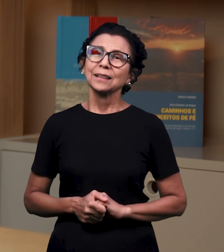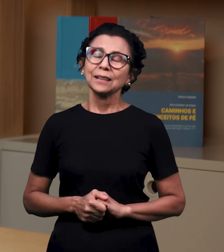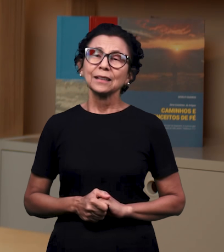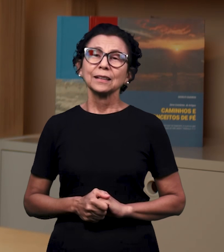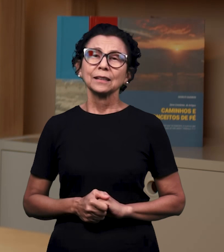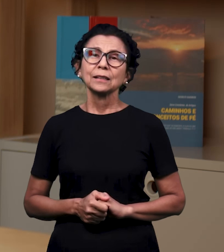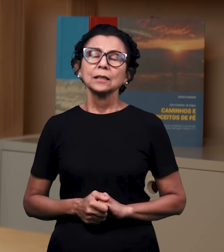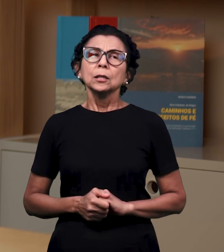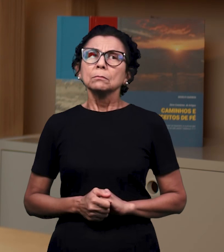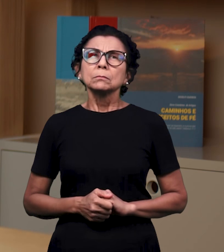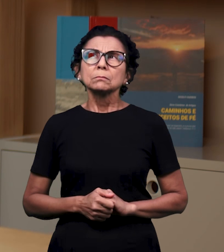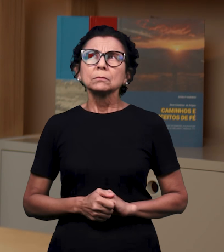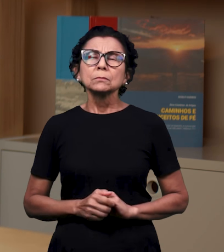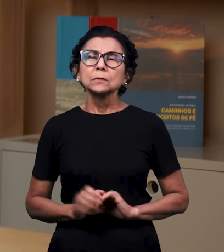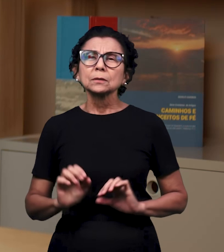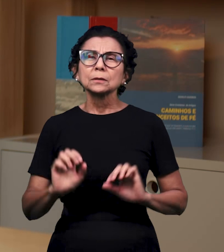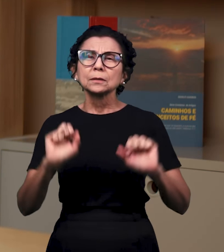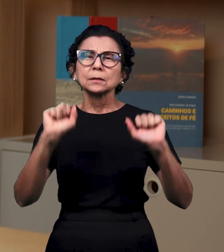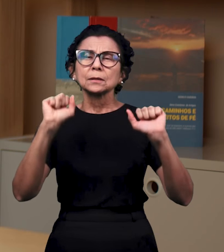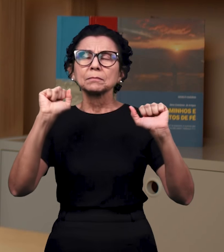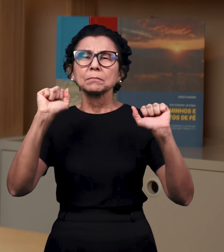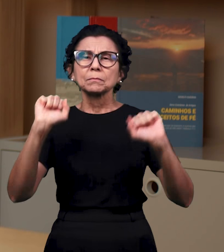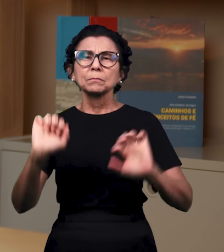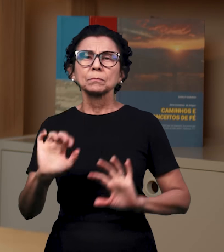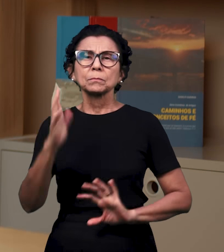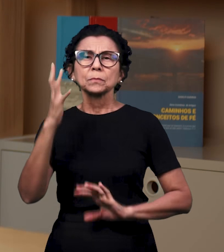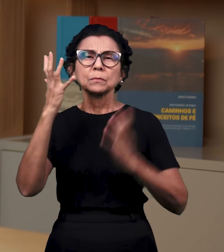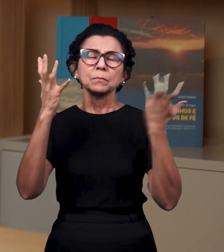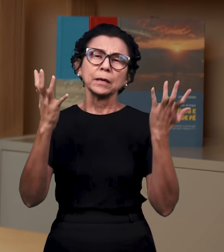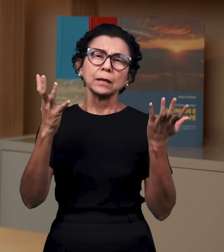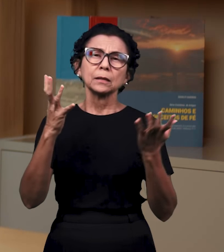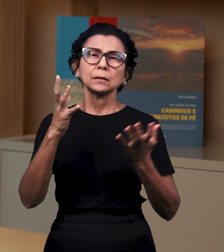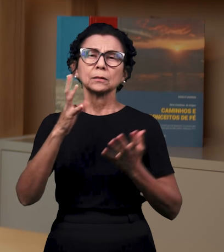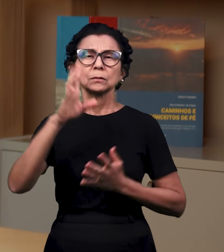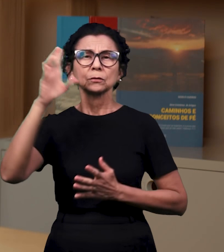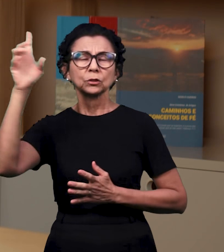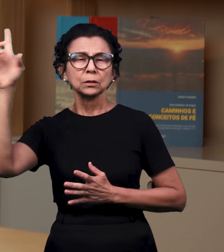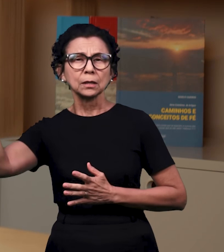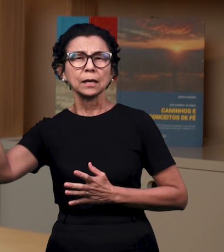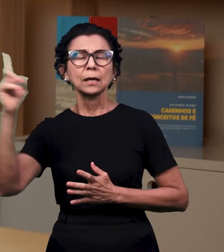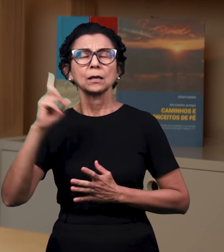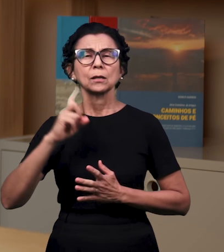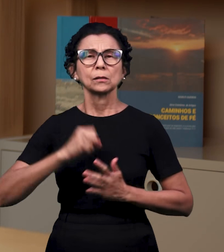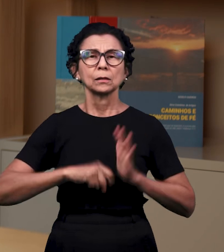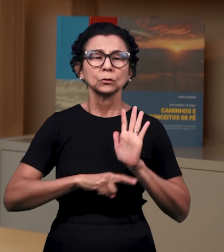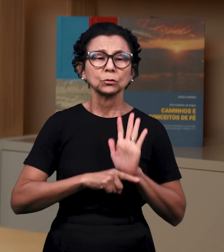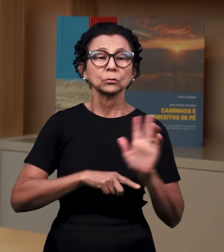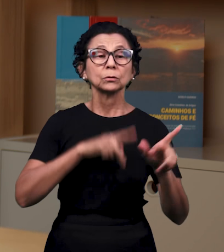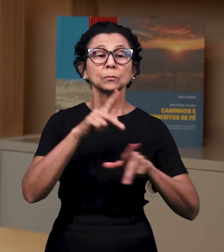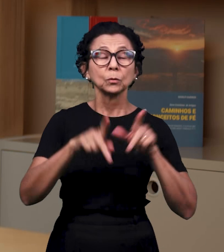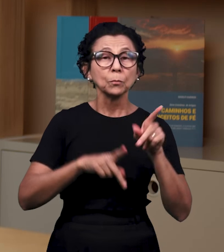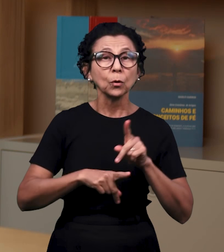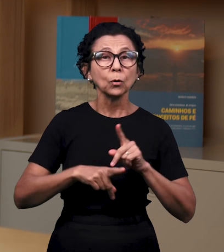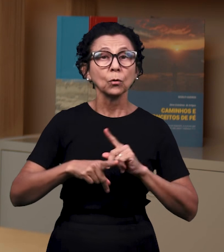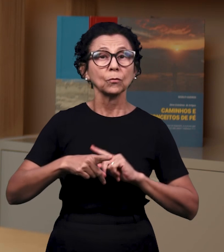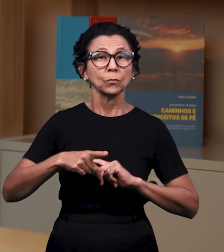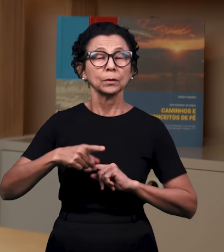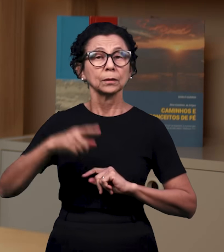povo. E esses momentos o Senhor determinou como momentos muito especial